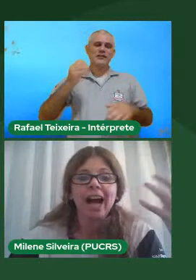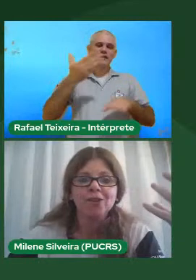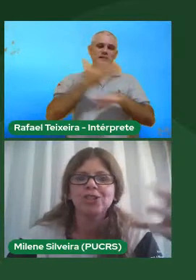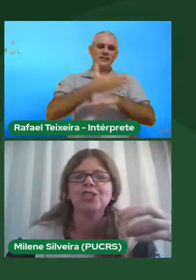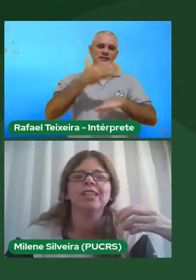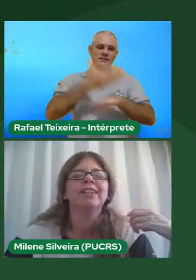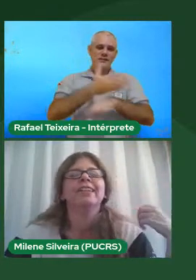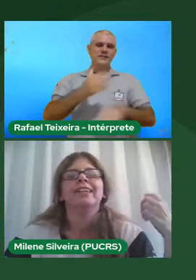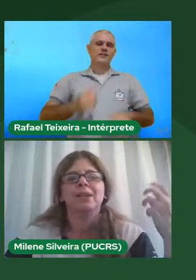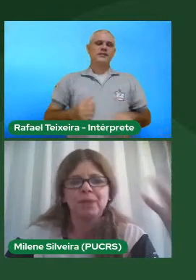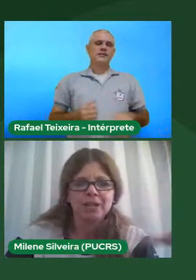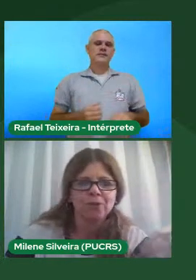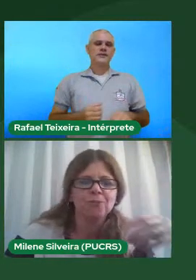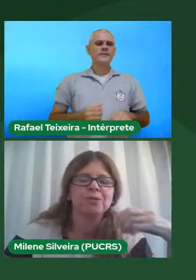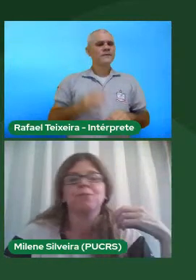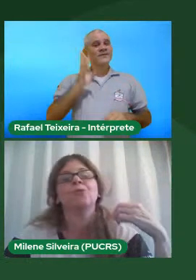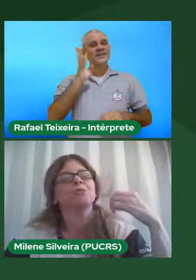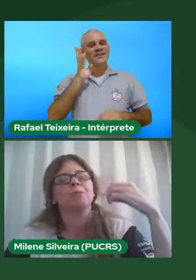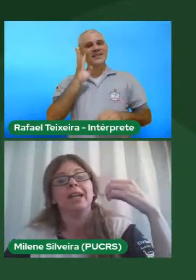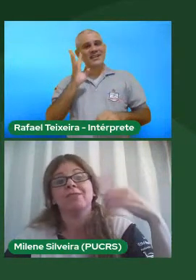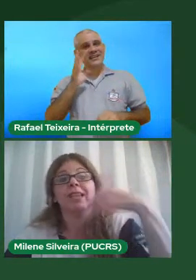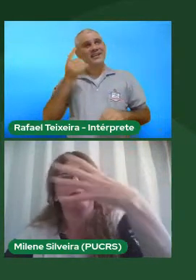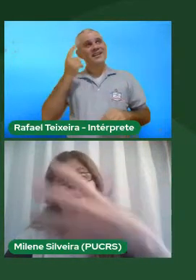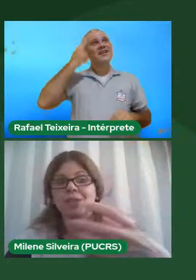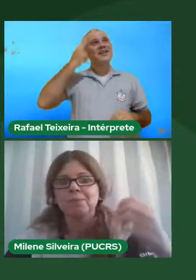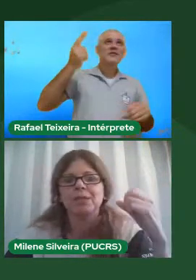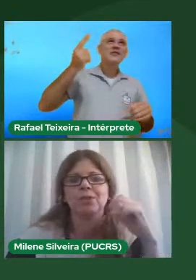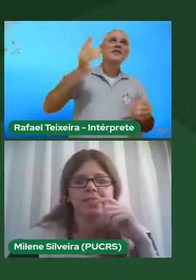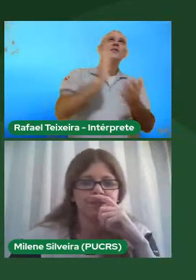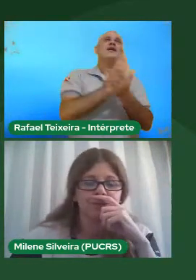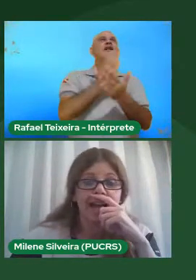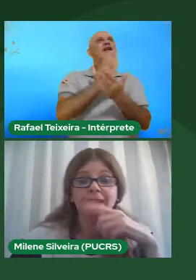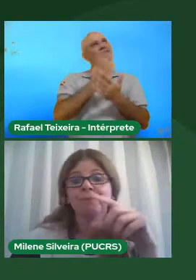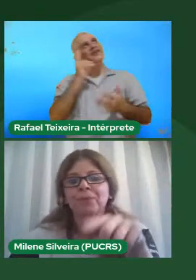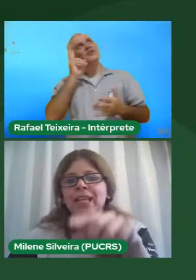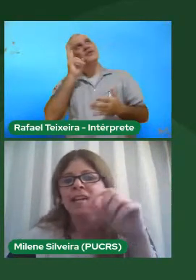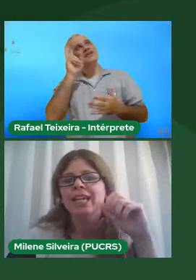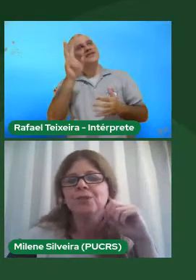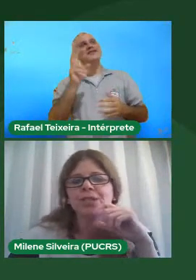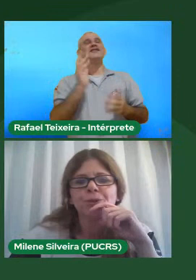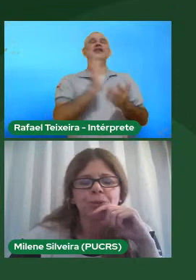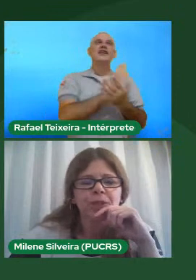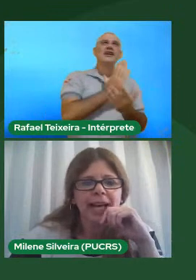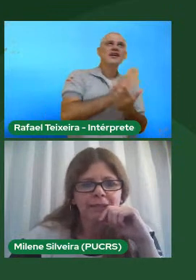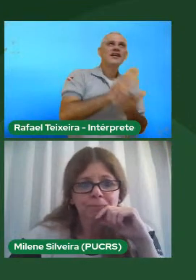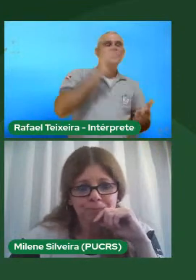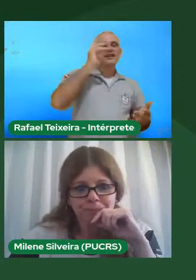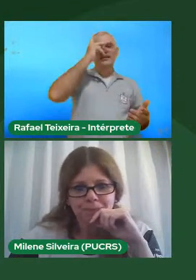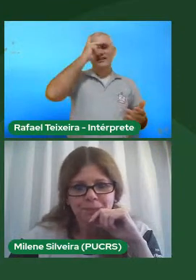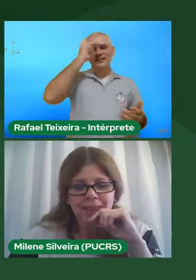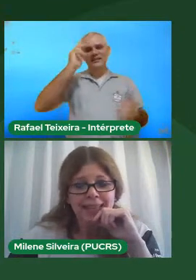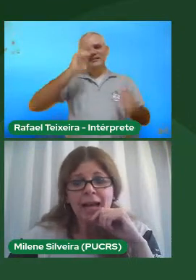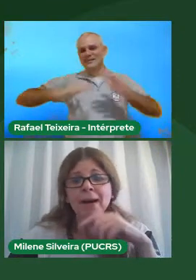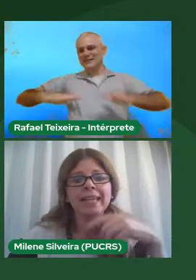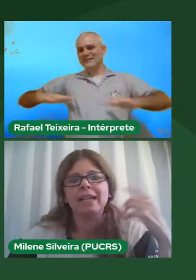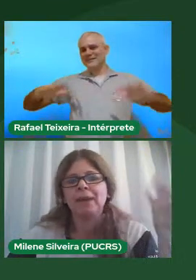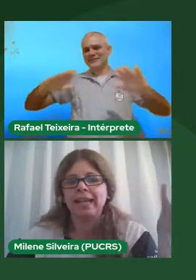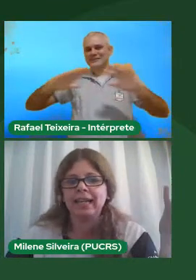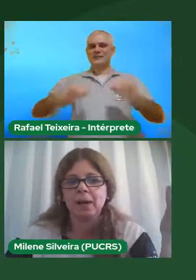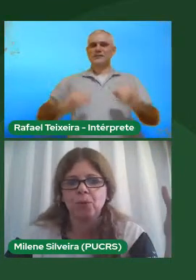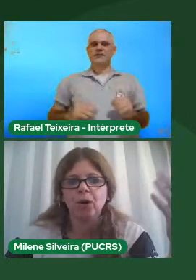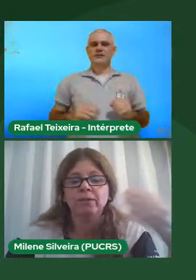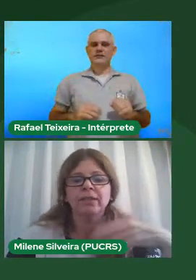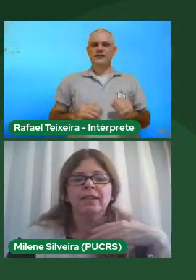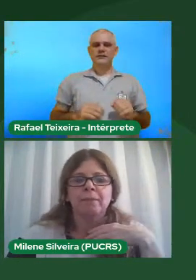resgate. É legal a gente ir lembrando alguns momentos, lembrando as pessoas que estavam lá. E o segundo da Maíra.